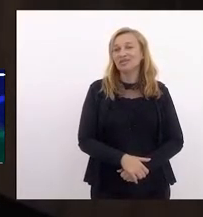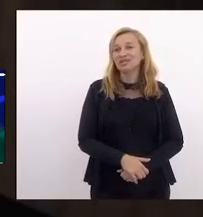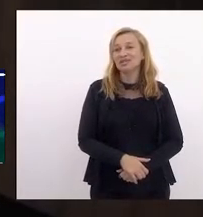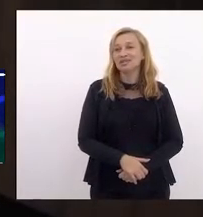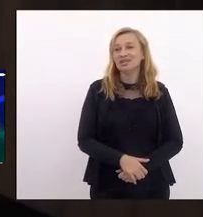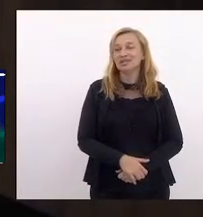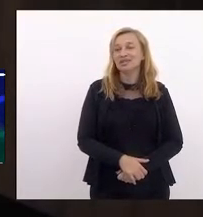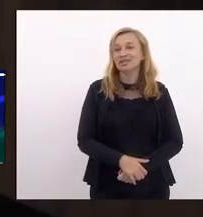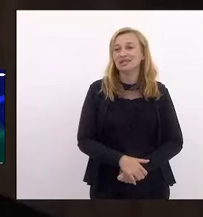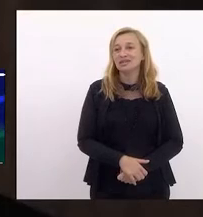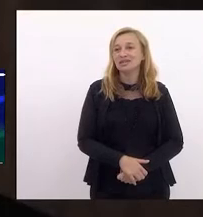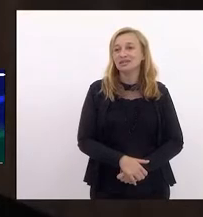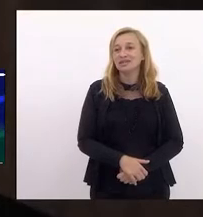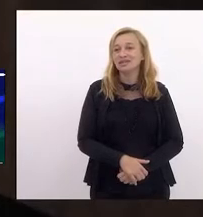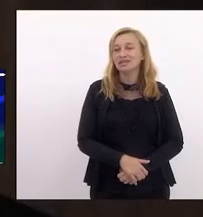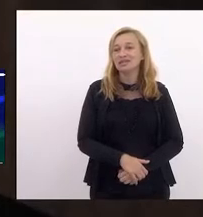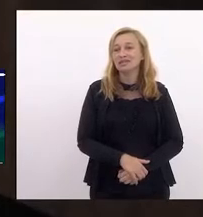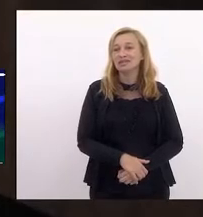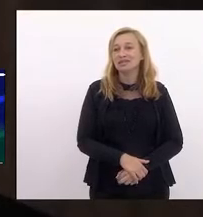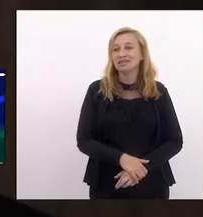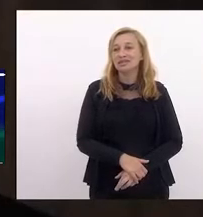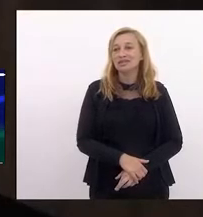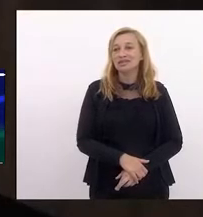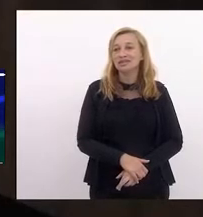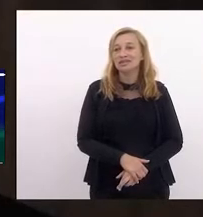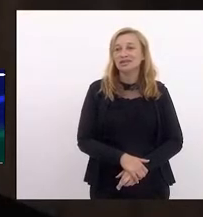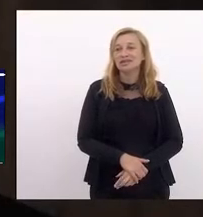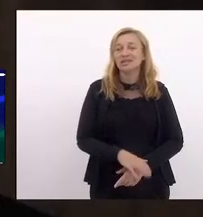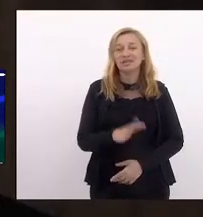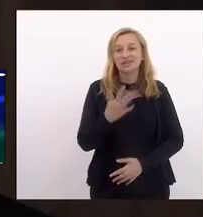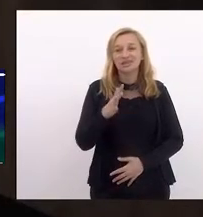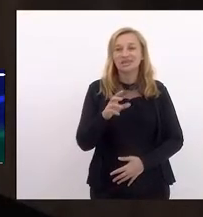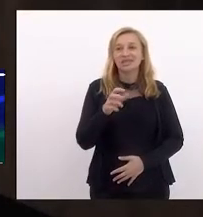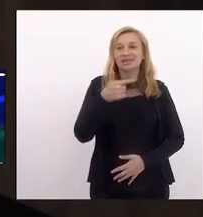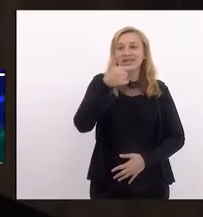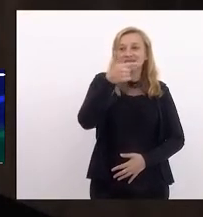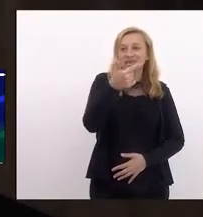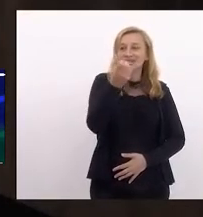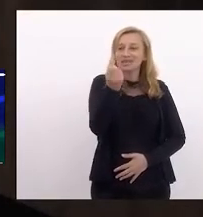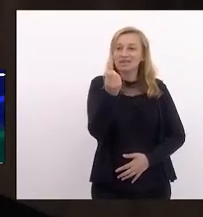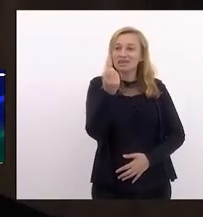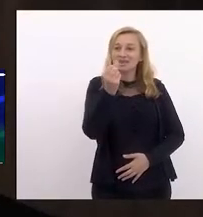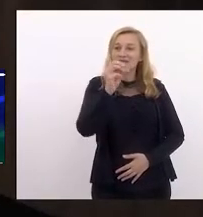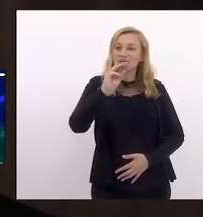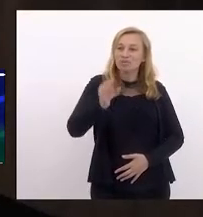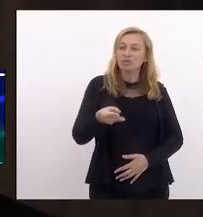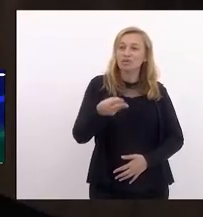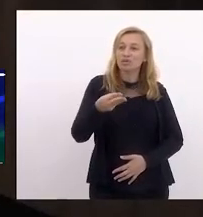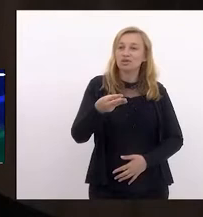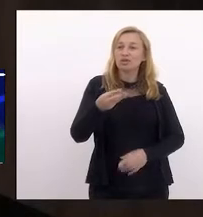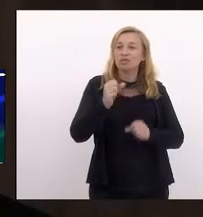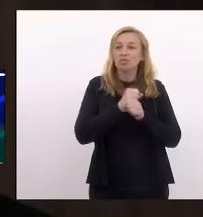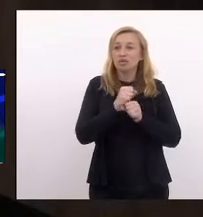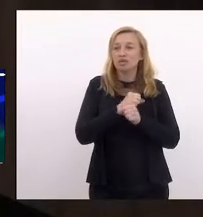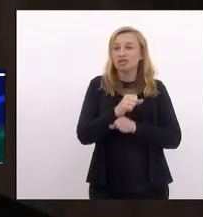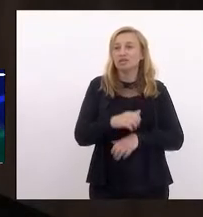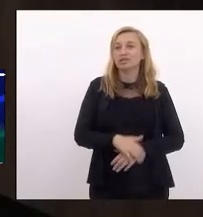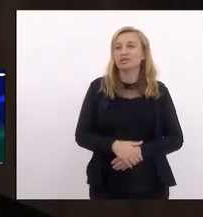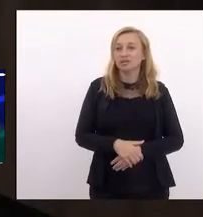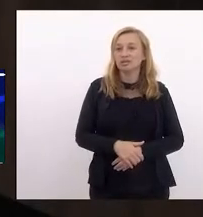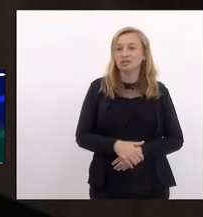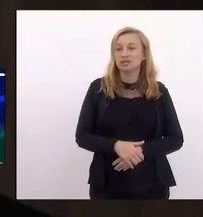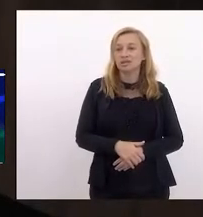E aí e é isso mesmo aproximadamente 16 milhões de um filme por ano